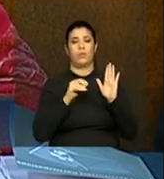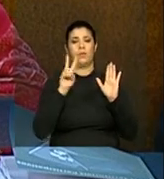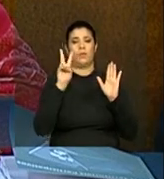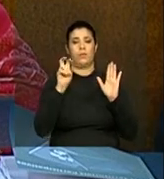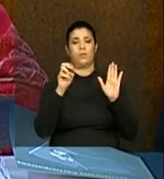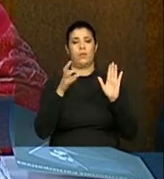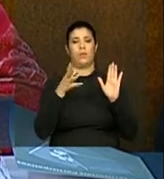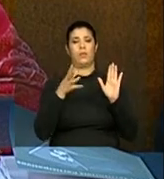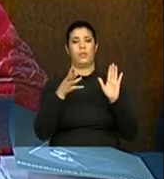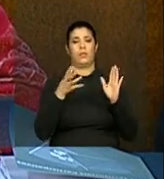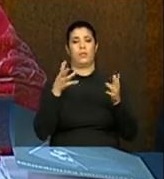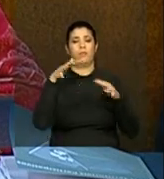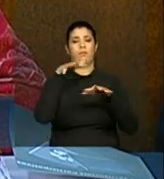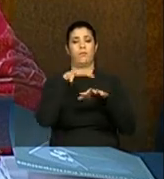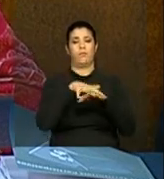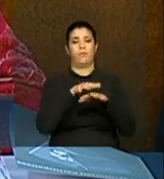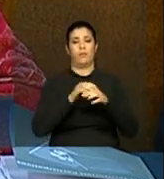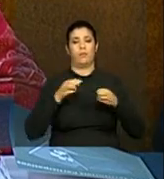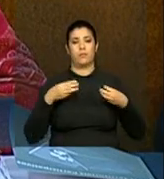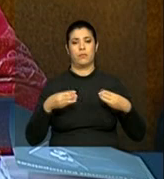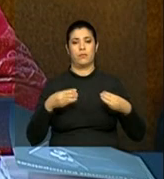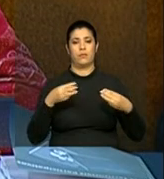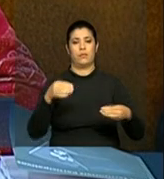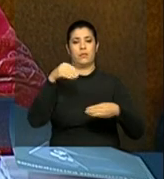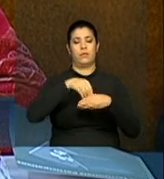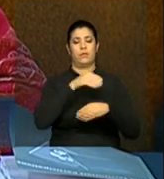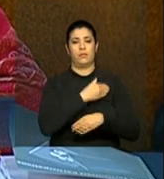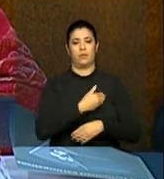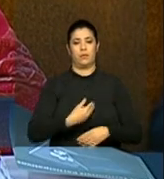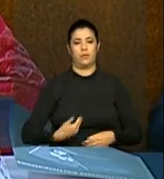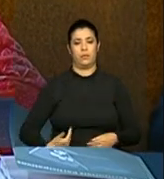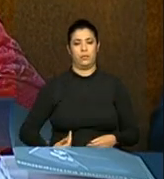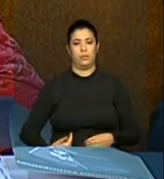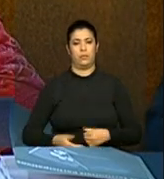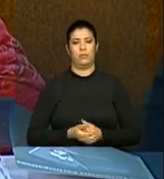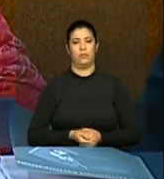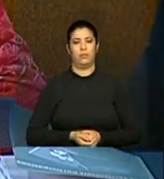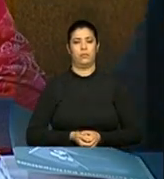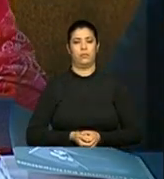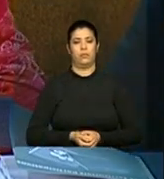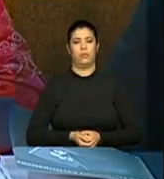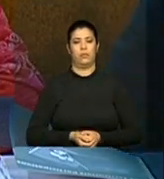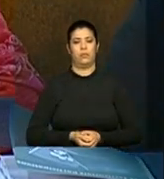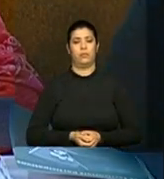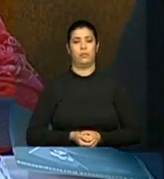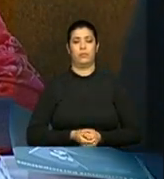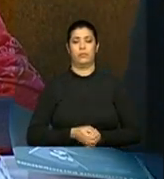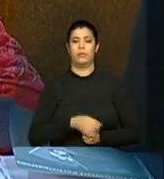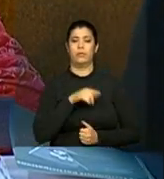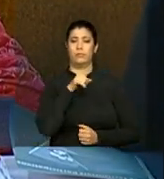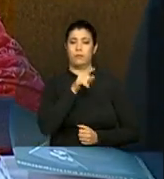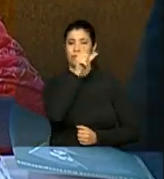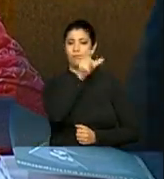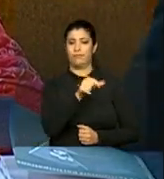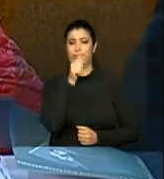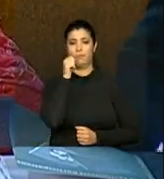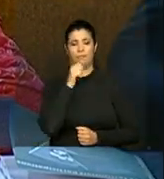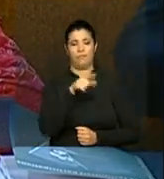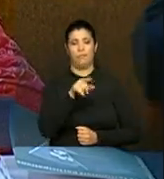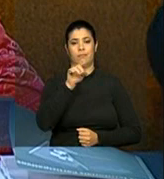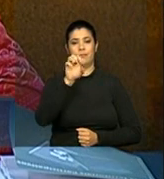os todos os ministérios do nosso governo. Então, e a Ester tem um